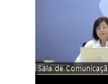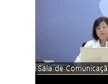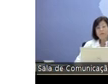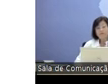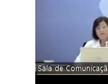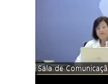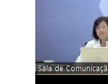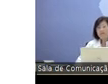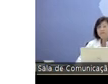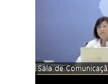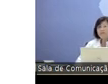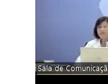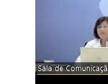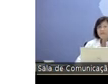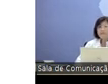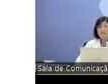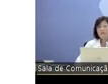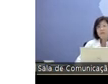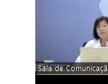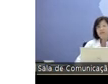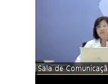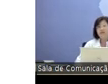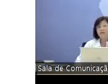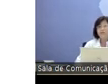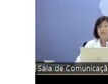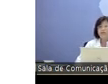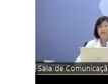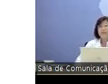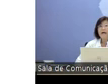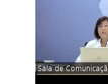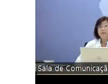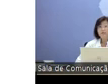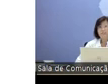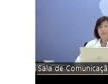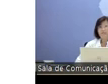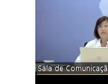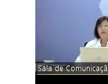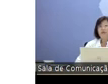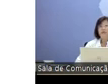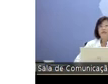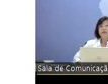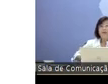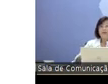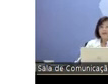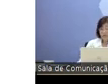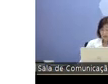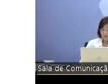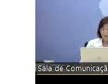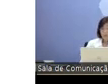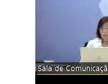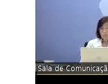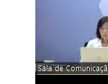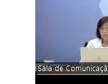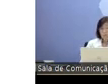temos de informação no sistema de vigilância da transmissão vertical hoje lá no programa tá é